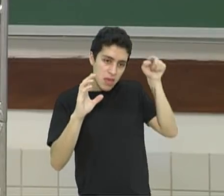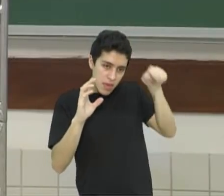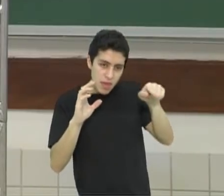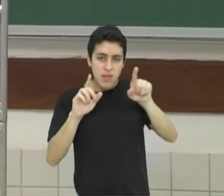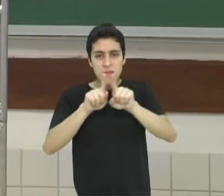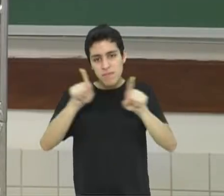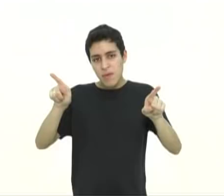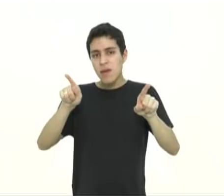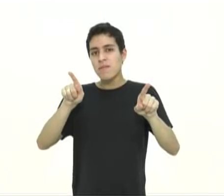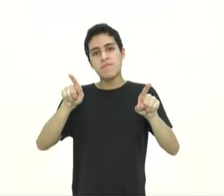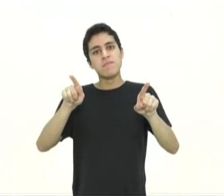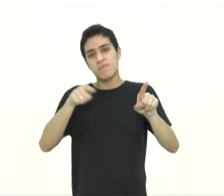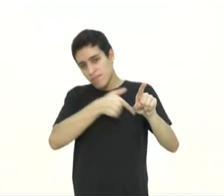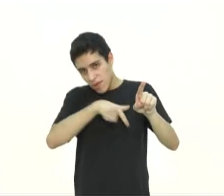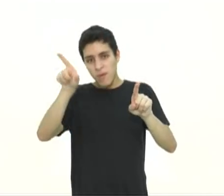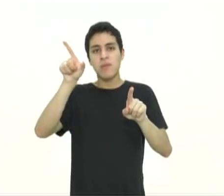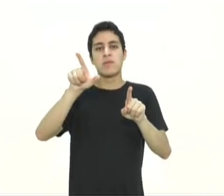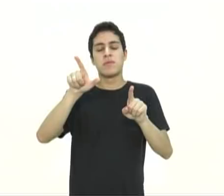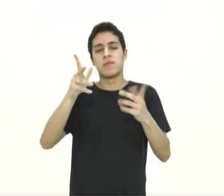outra.